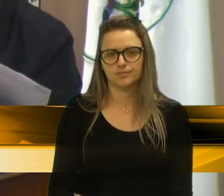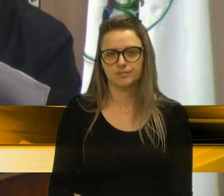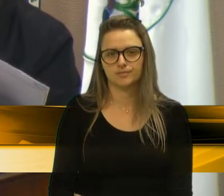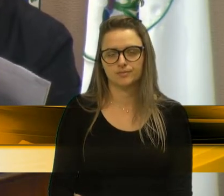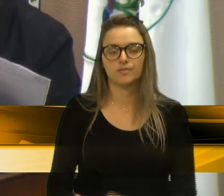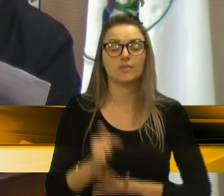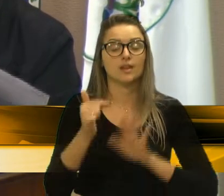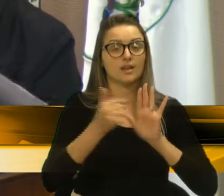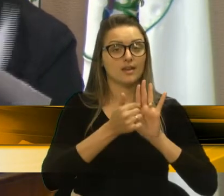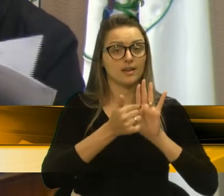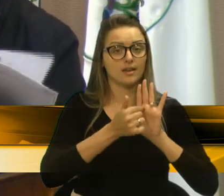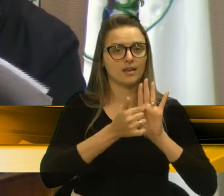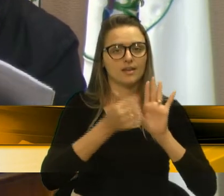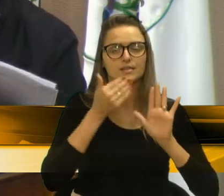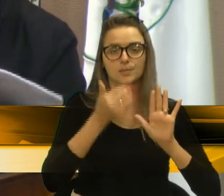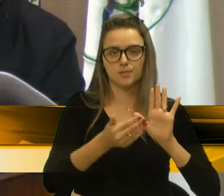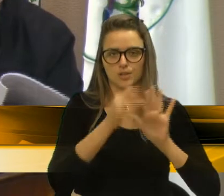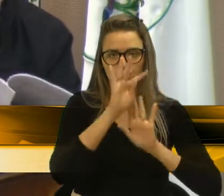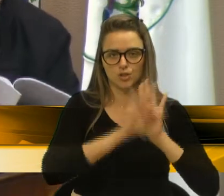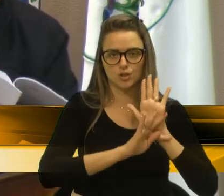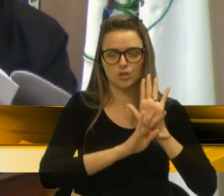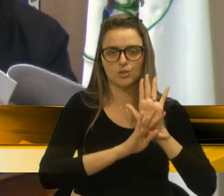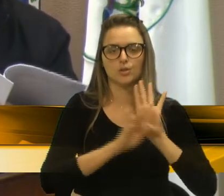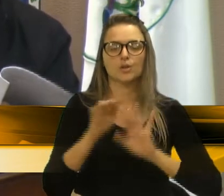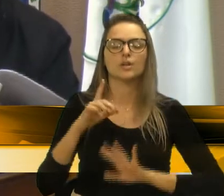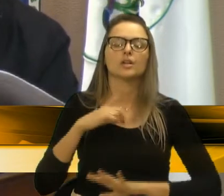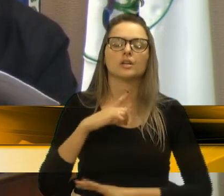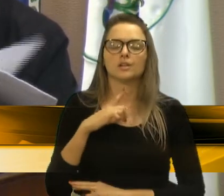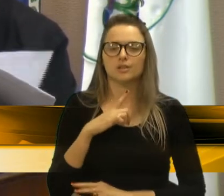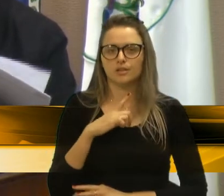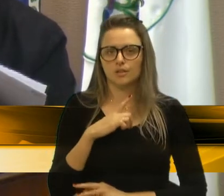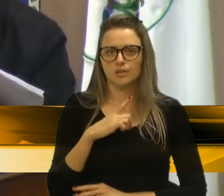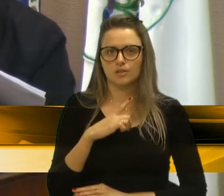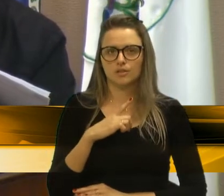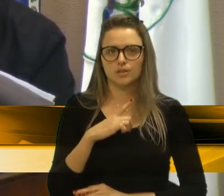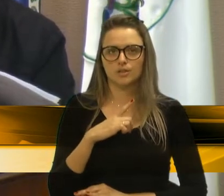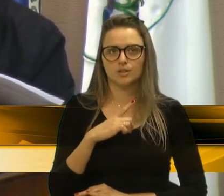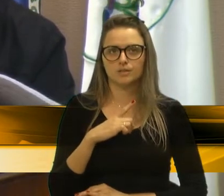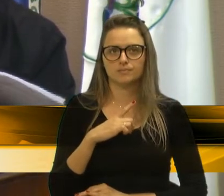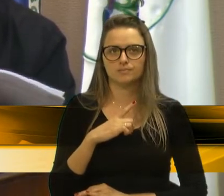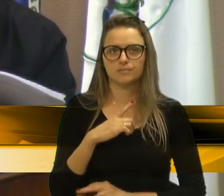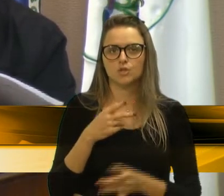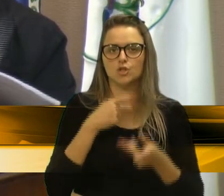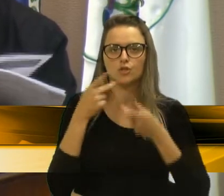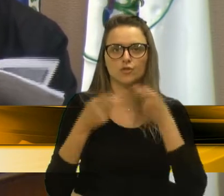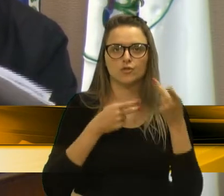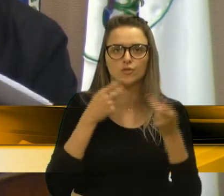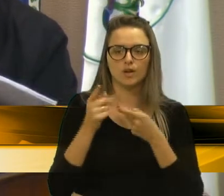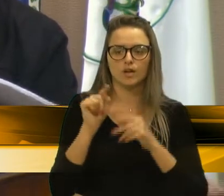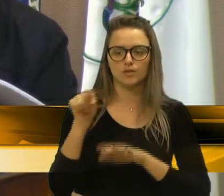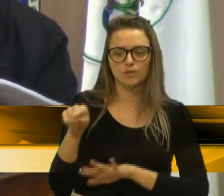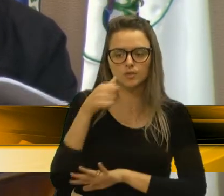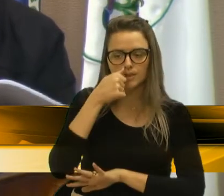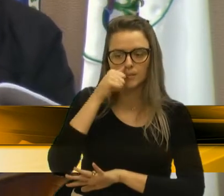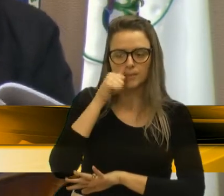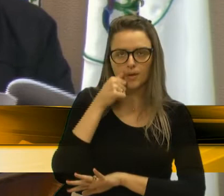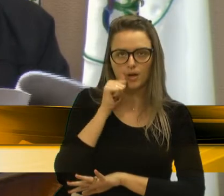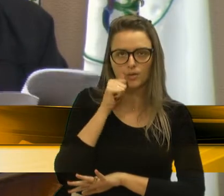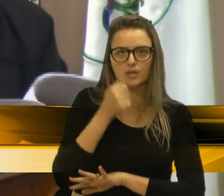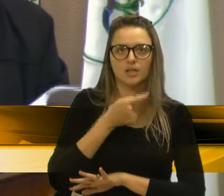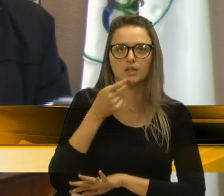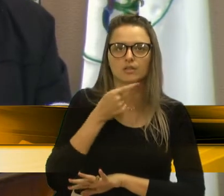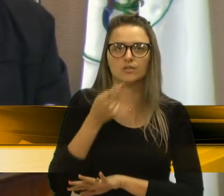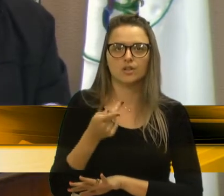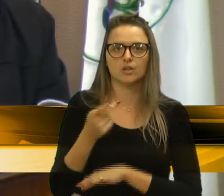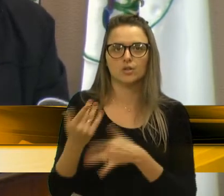Esse pedido foi objeto, vereadora Paula, de manifestação de Vossa Senhoria na